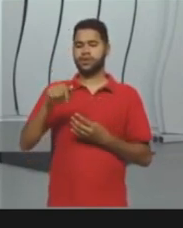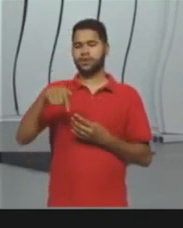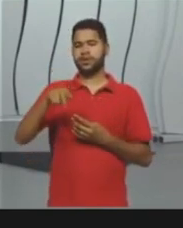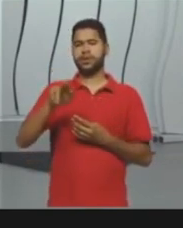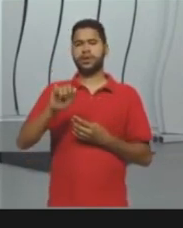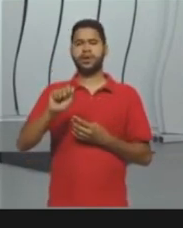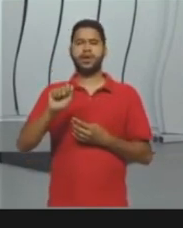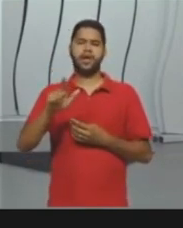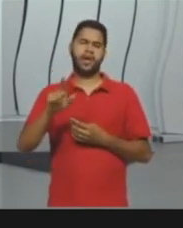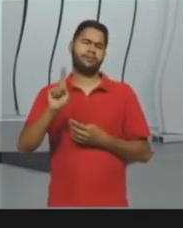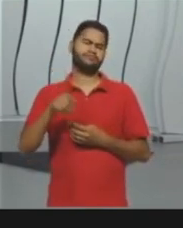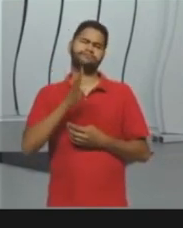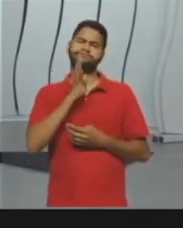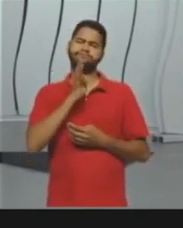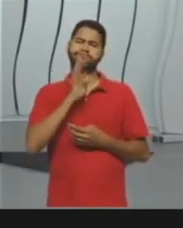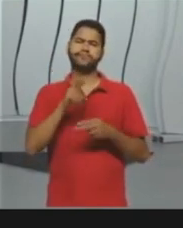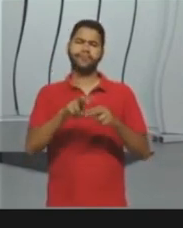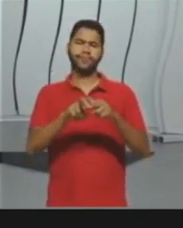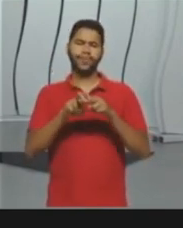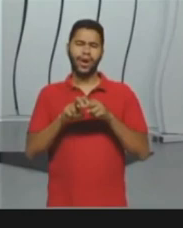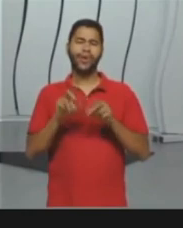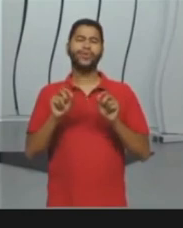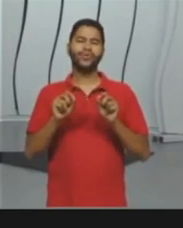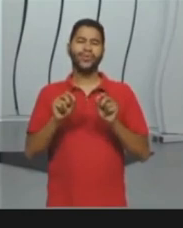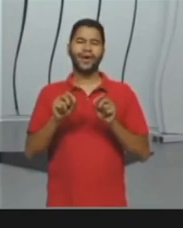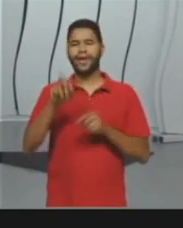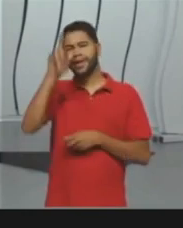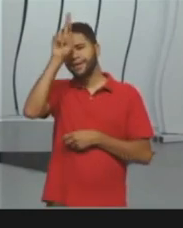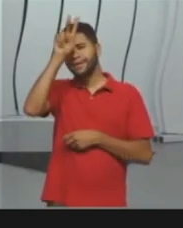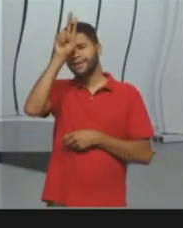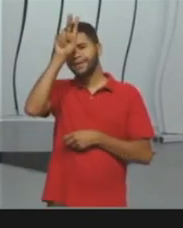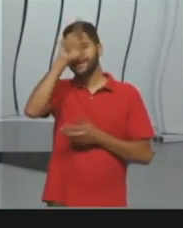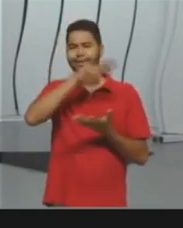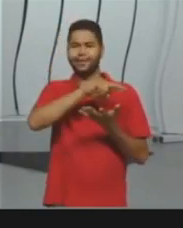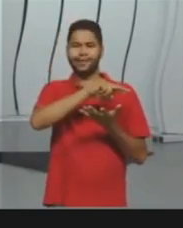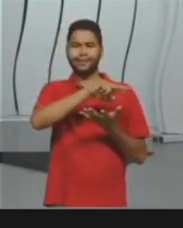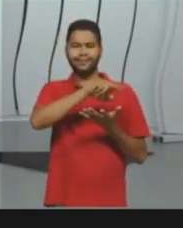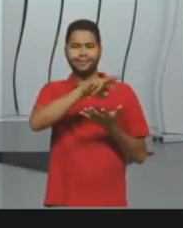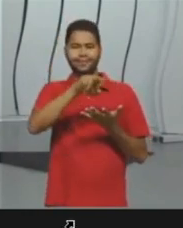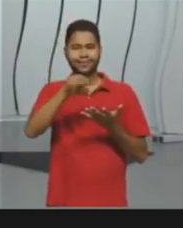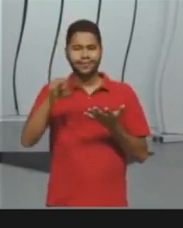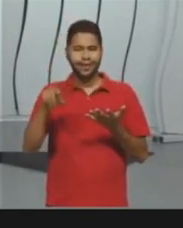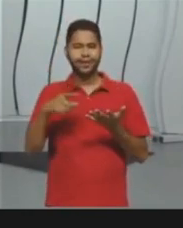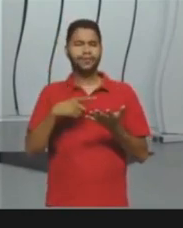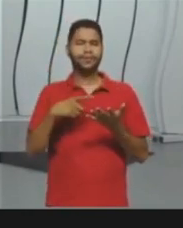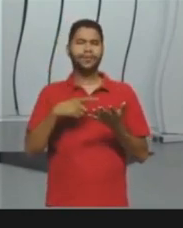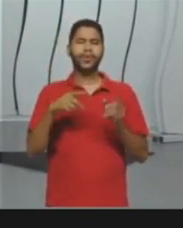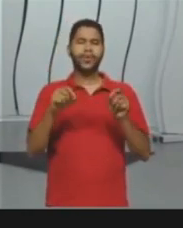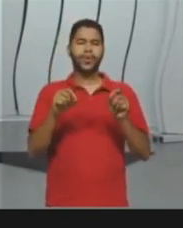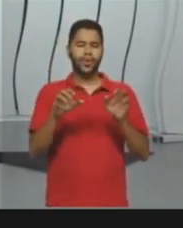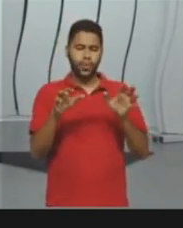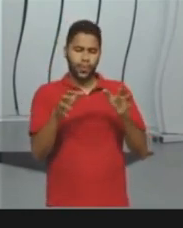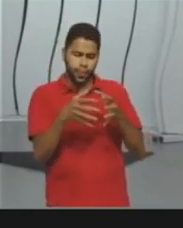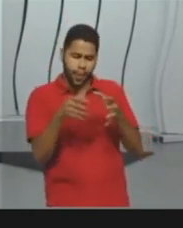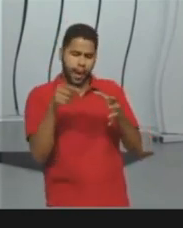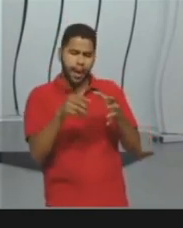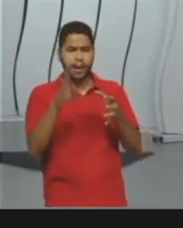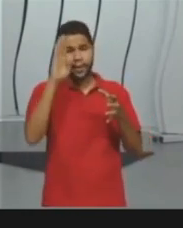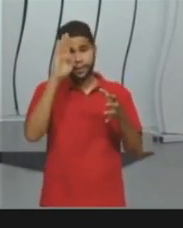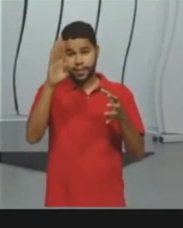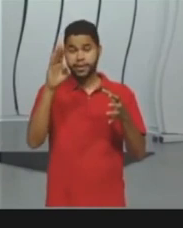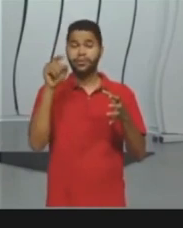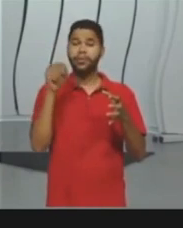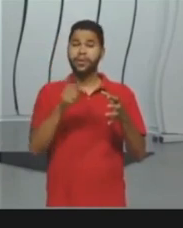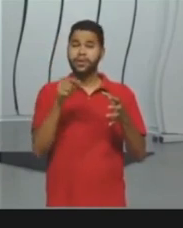traqueal, super conhecida por causa do grande grupo dos insetos, né? Então, quando você pega os artrópodes, você tem lá um grupo de